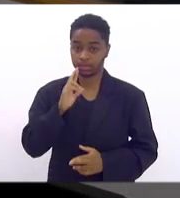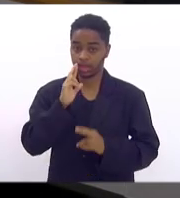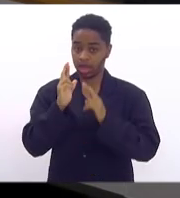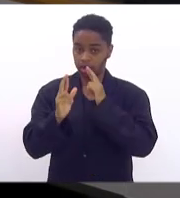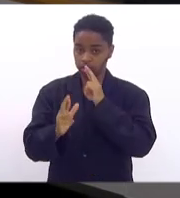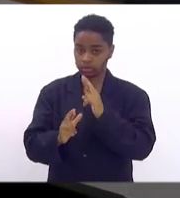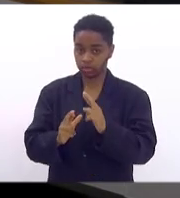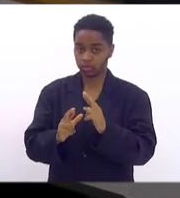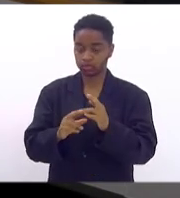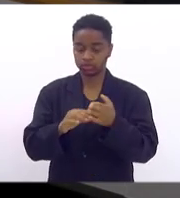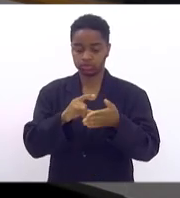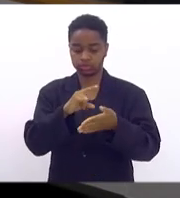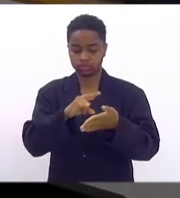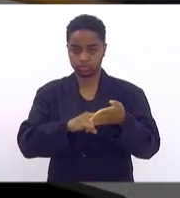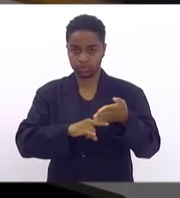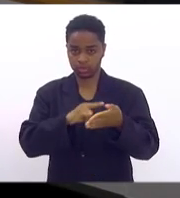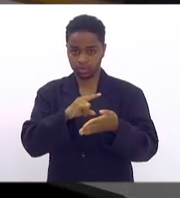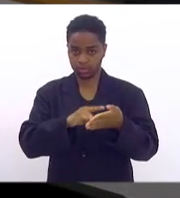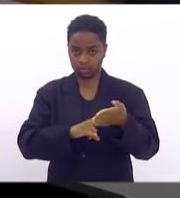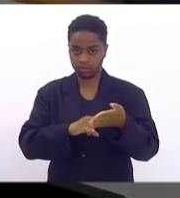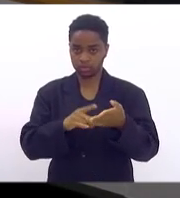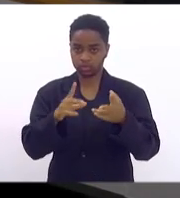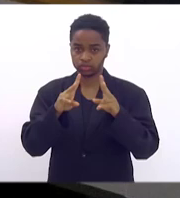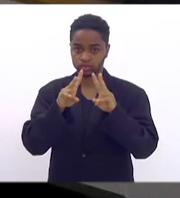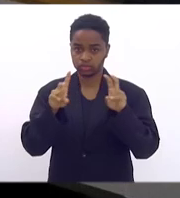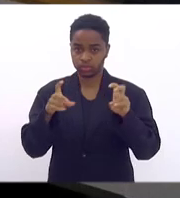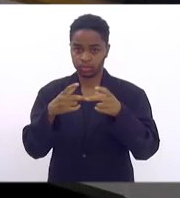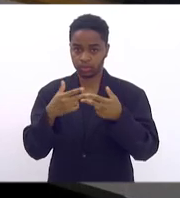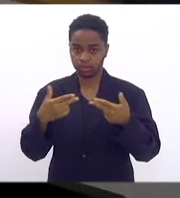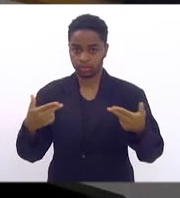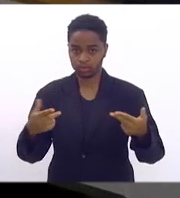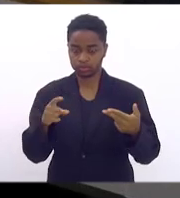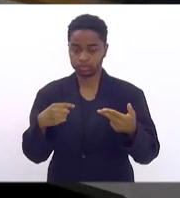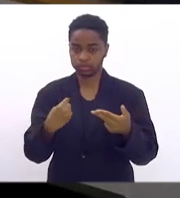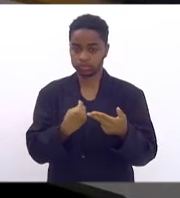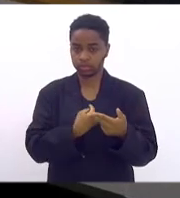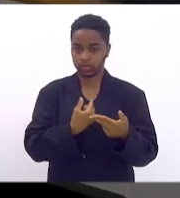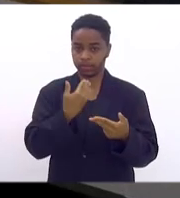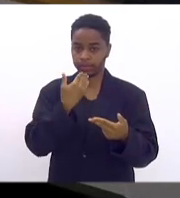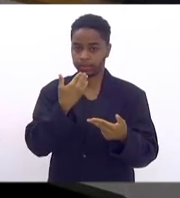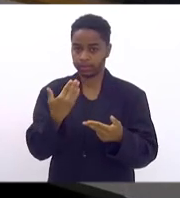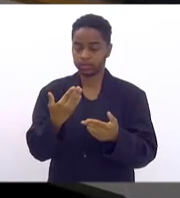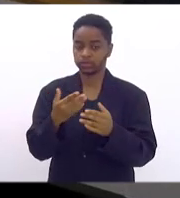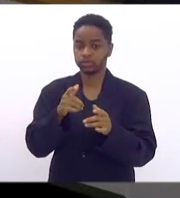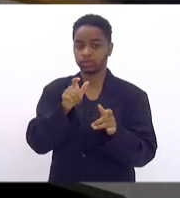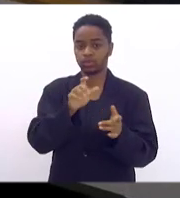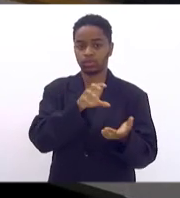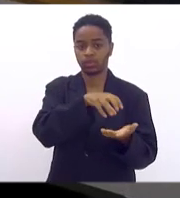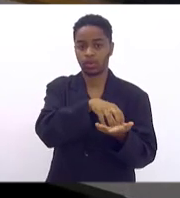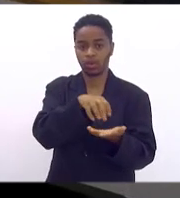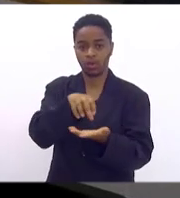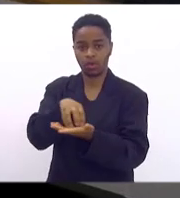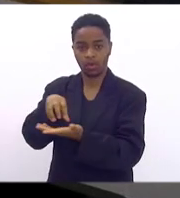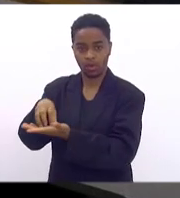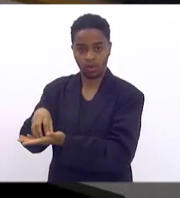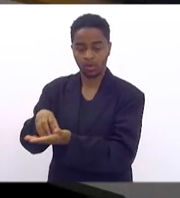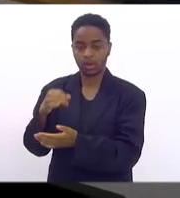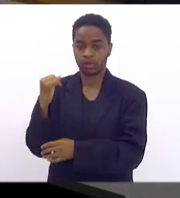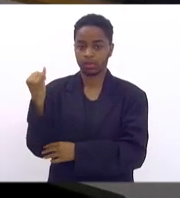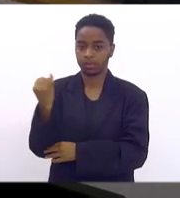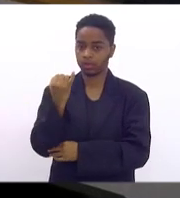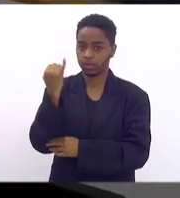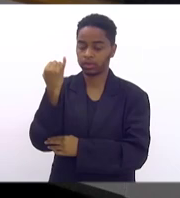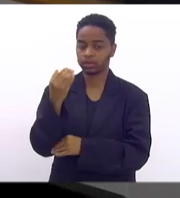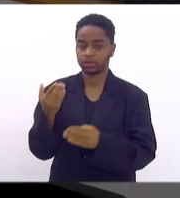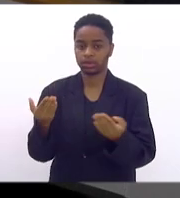documentais dos requisitos que foram encaminhados para serem respondidos para órgãos que são importantes